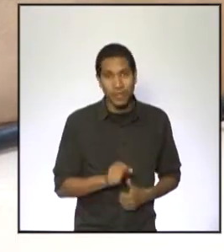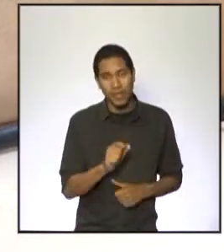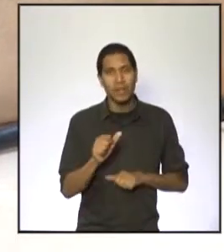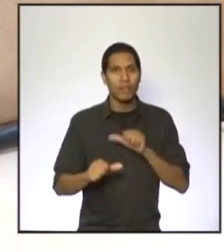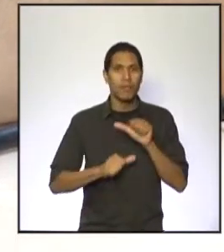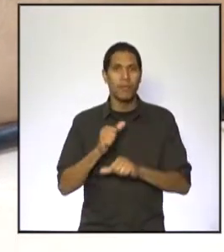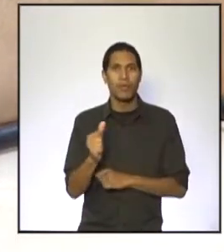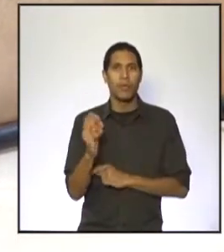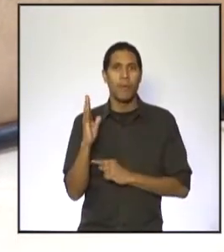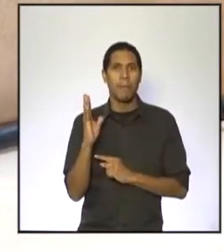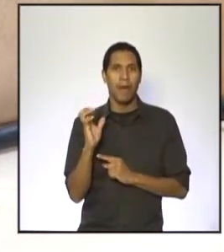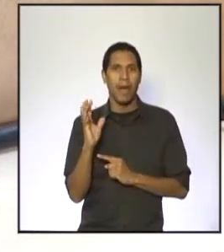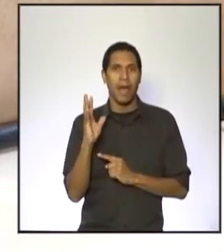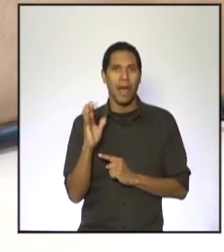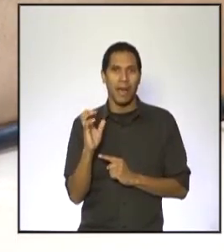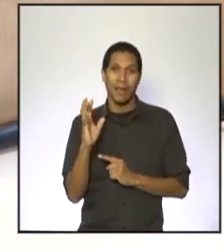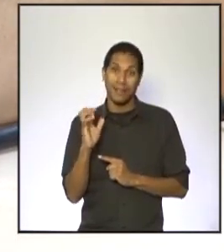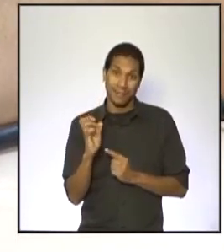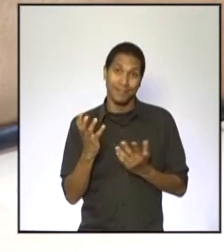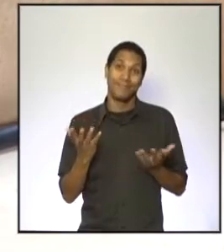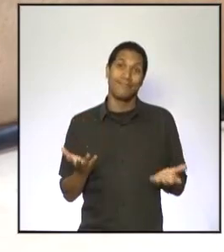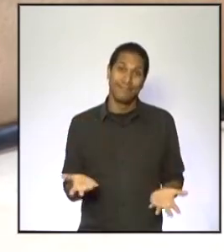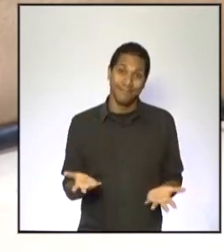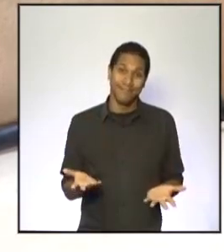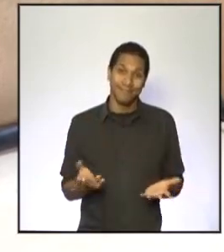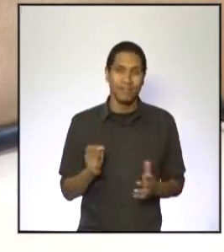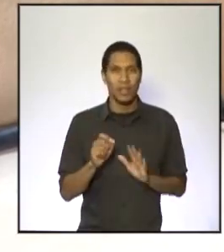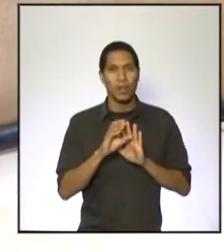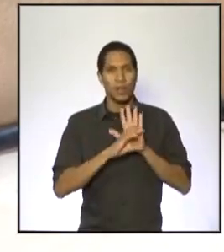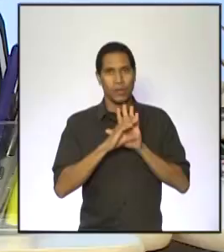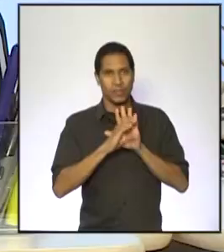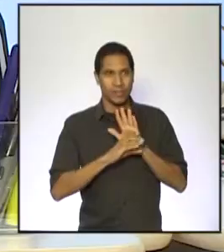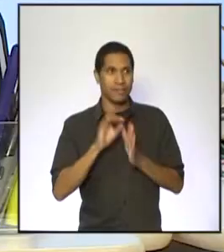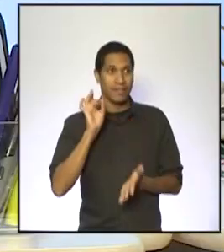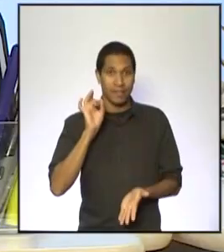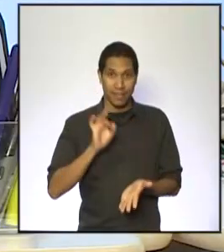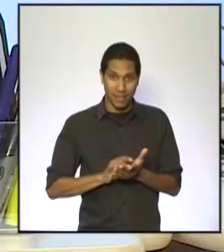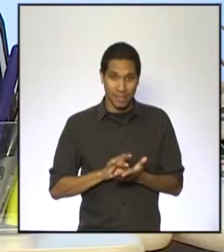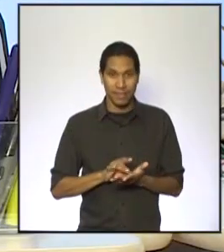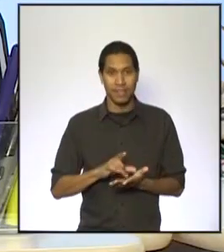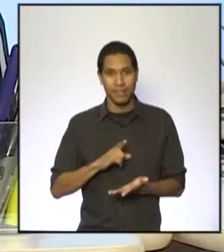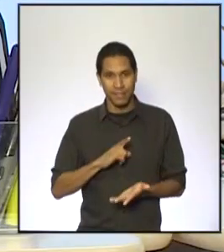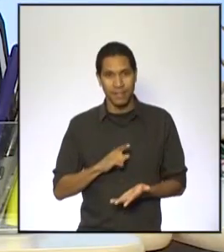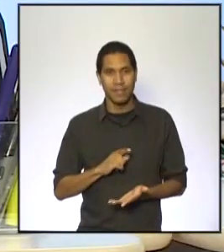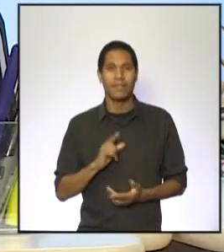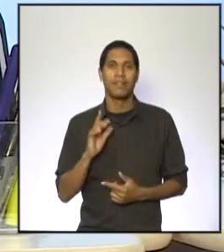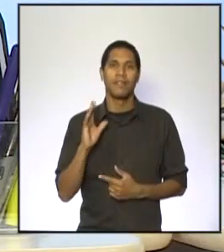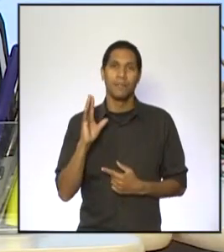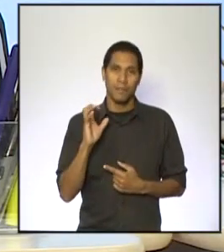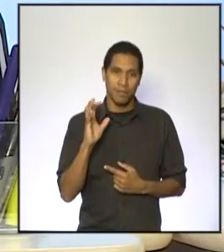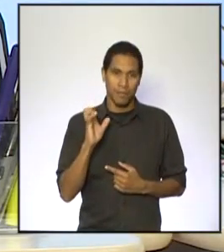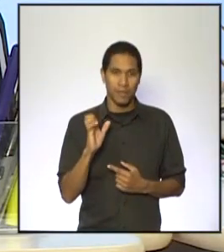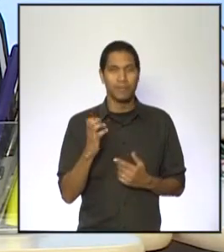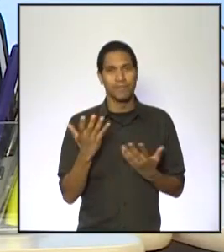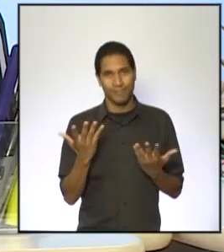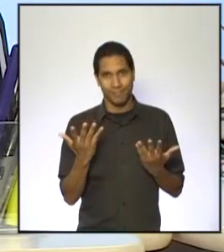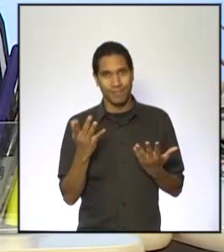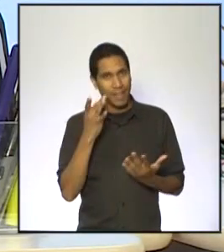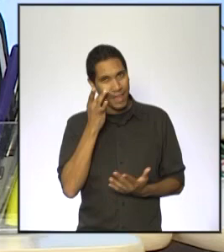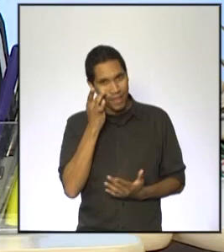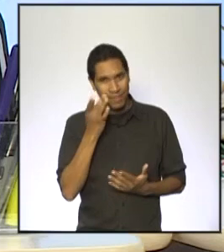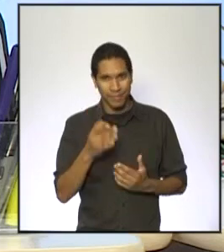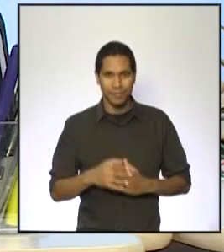mão mecânica. Trabalhando conceitos reais de uma mão de verdade.